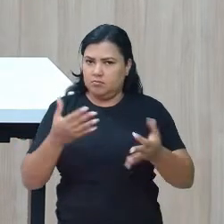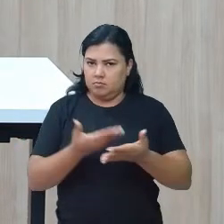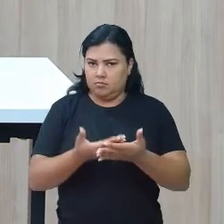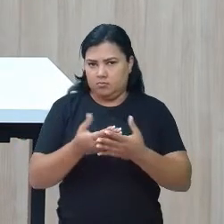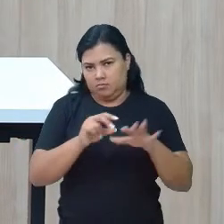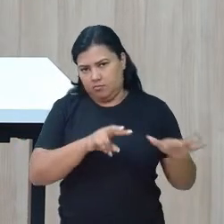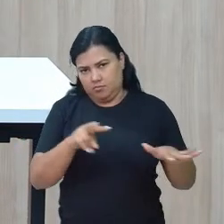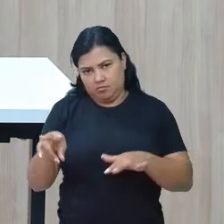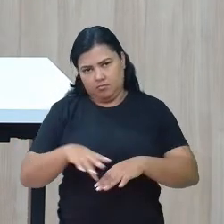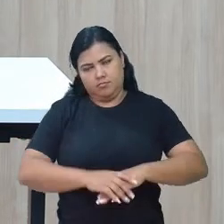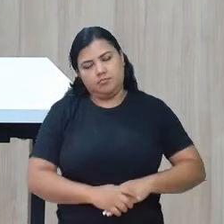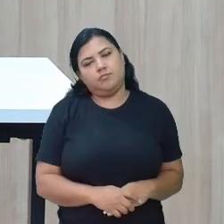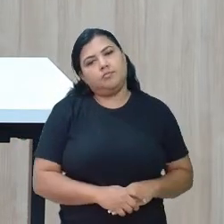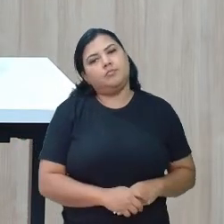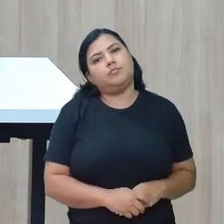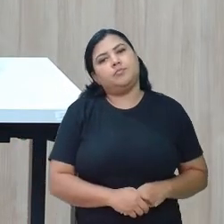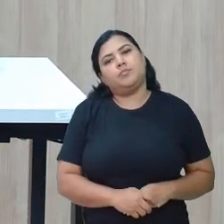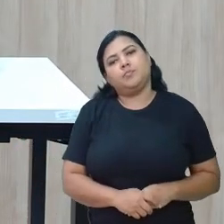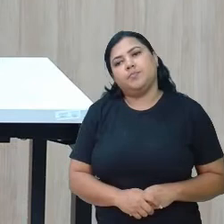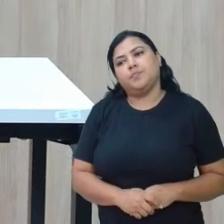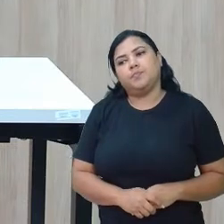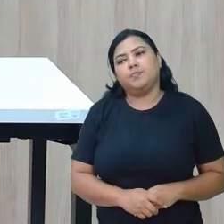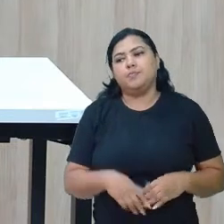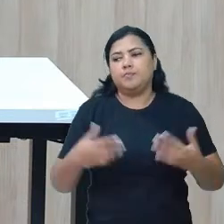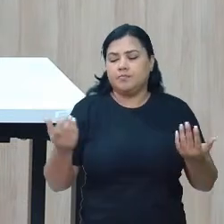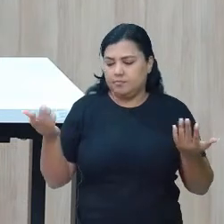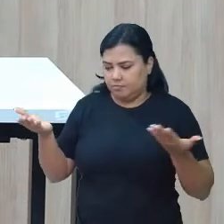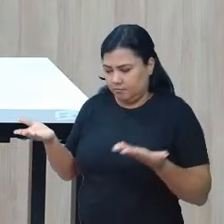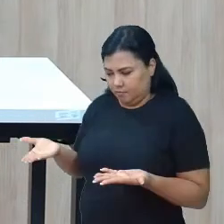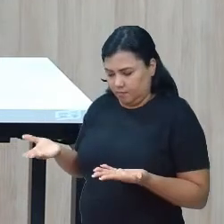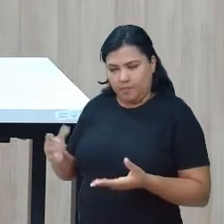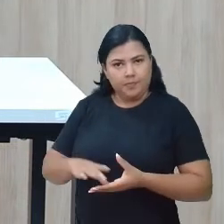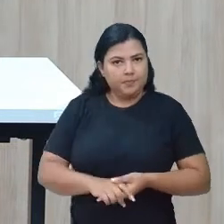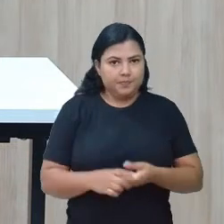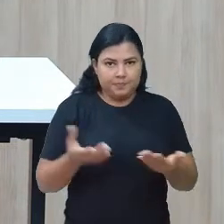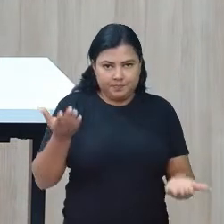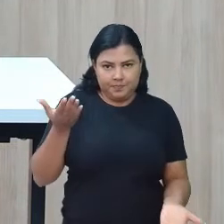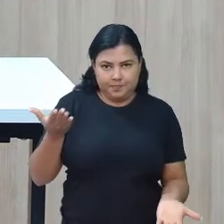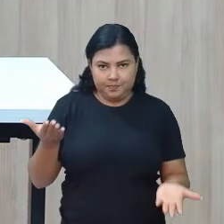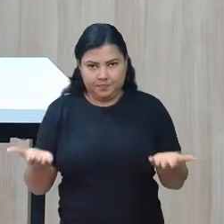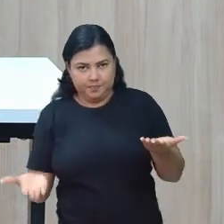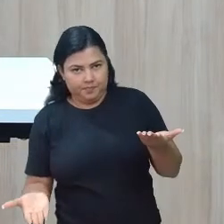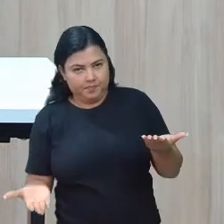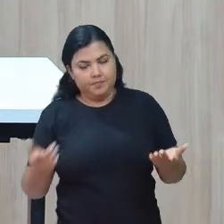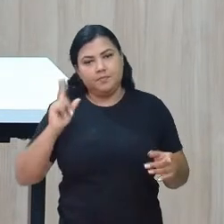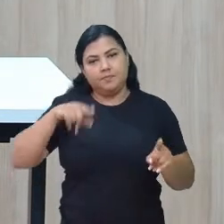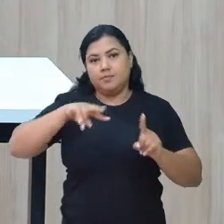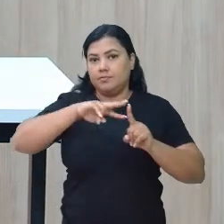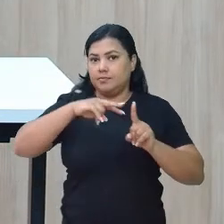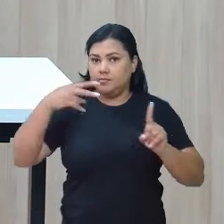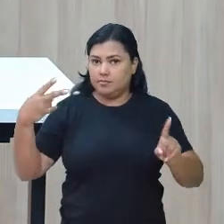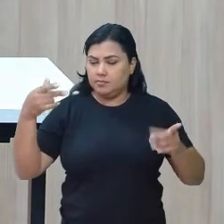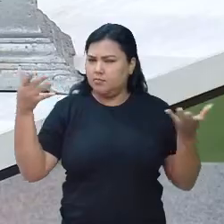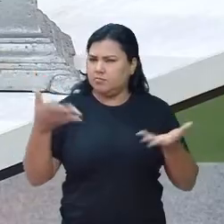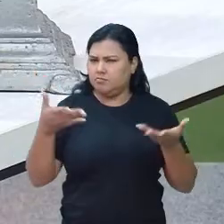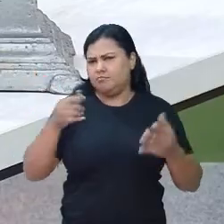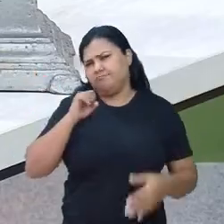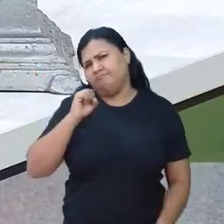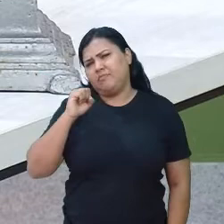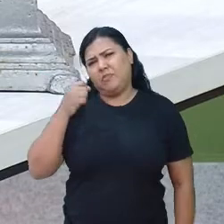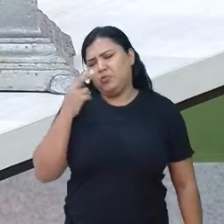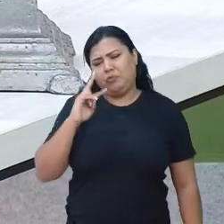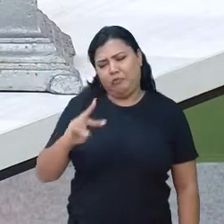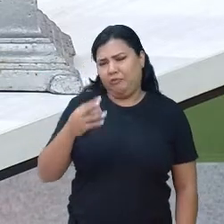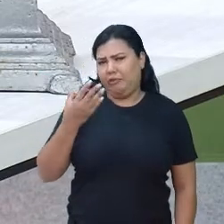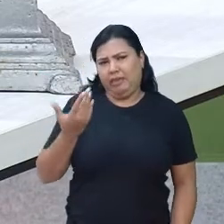gente vai trabalhar nessa primeira aula, como vocês estão vendo aqui, com uma balança de 2 pratos, que é um elemento que hoje em dia você já não vê